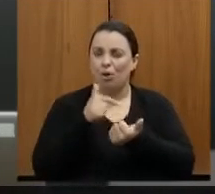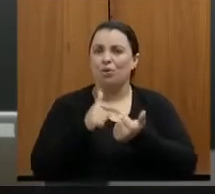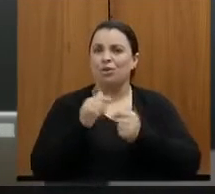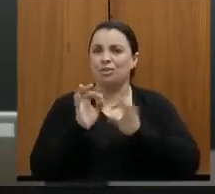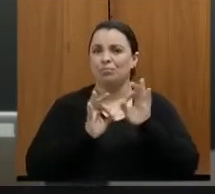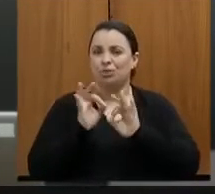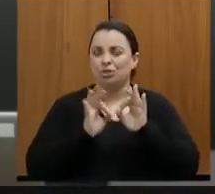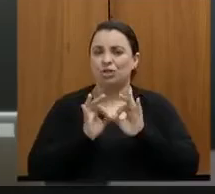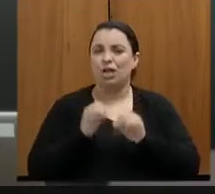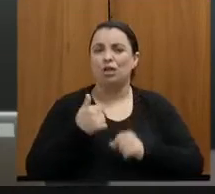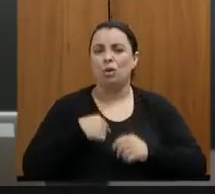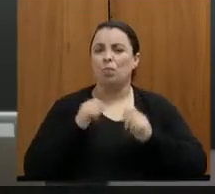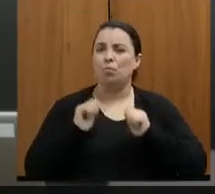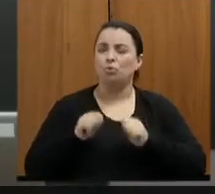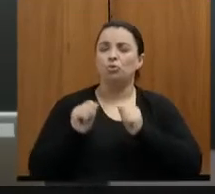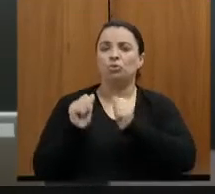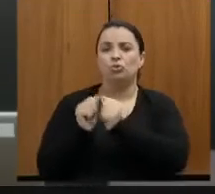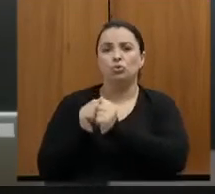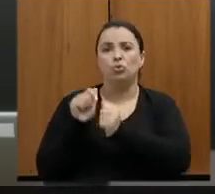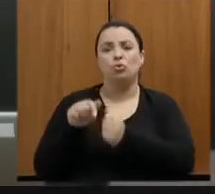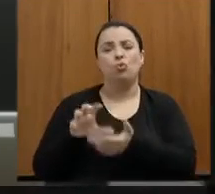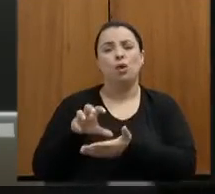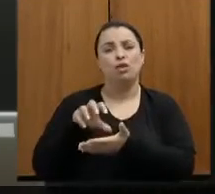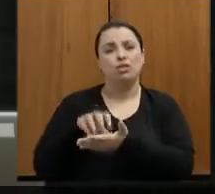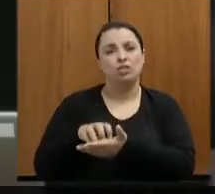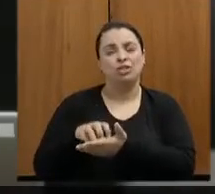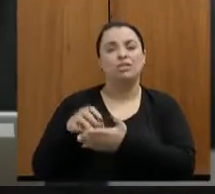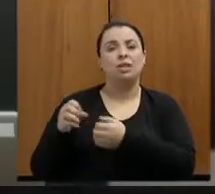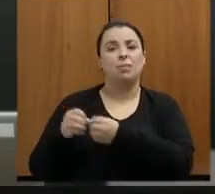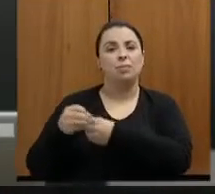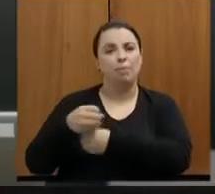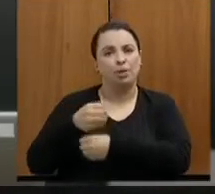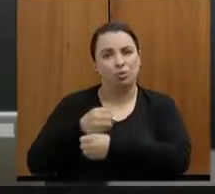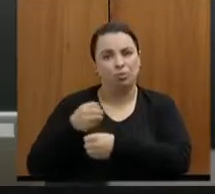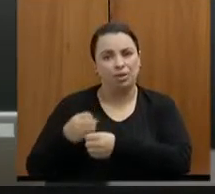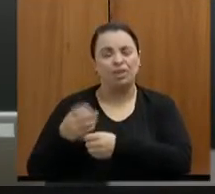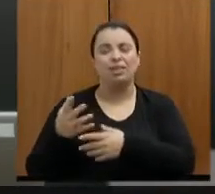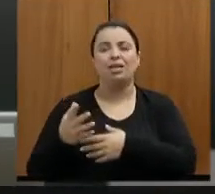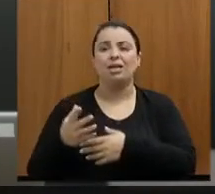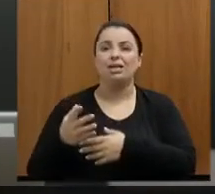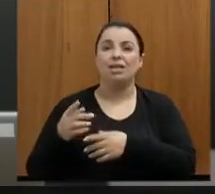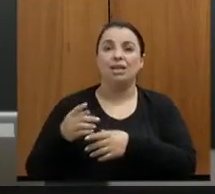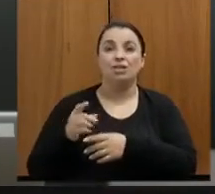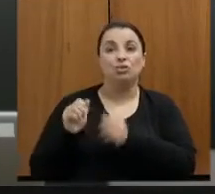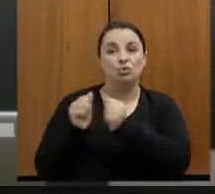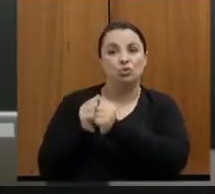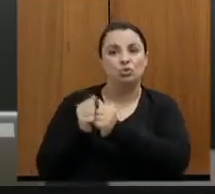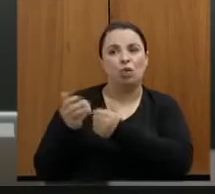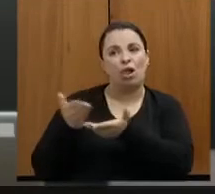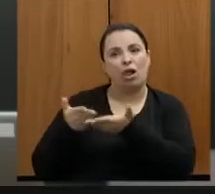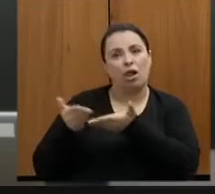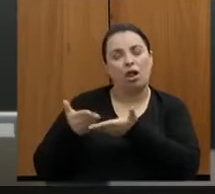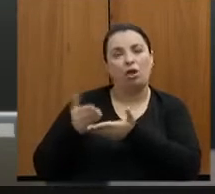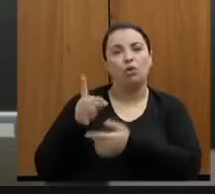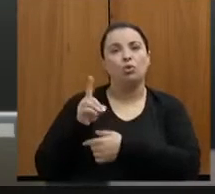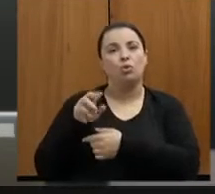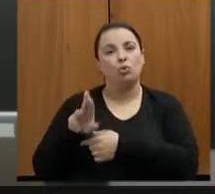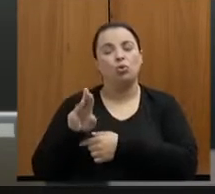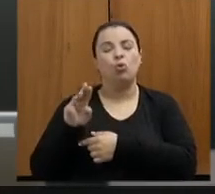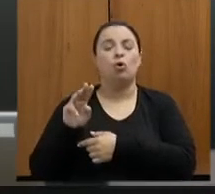agência metropolitana, através do doutor João Luiz, indicar os recursos da ordem de R$ 500 mil,